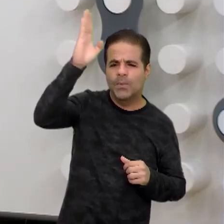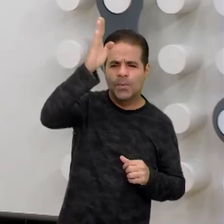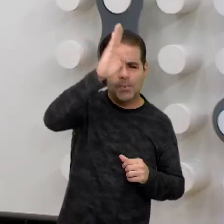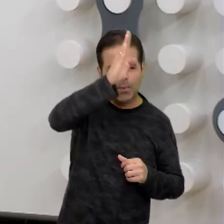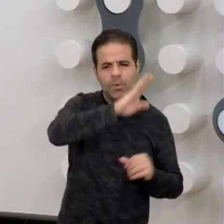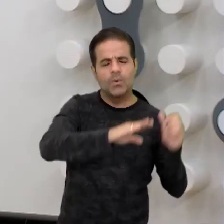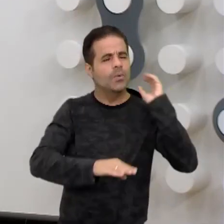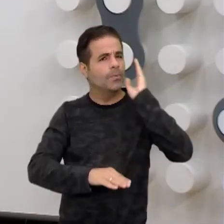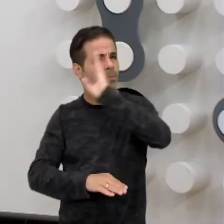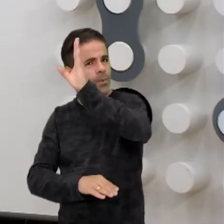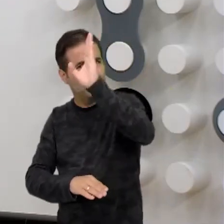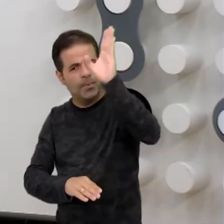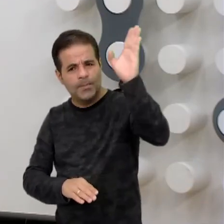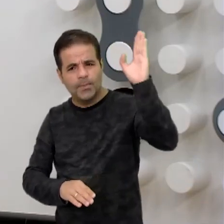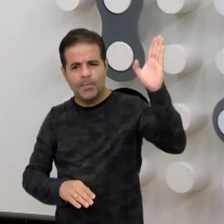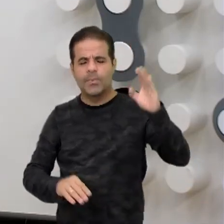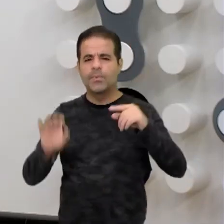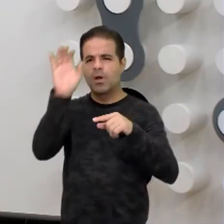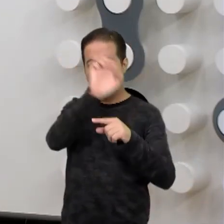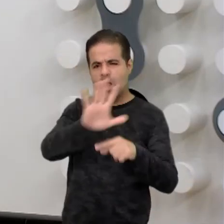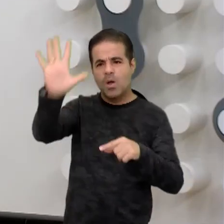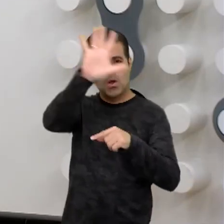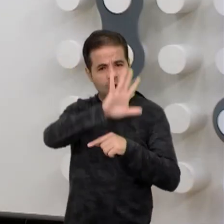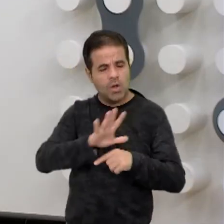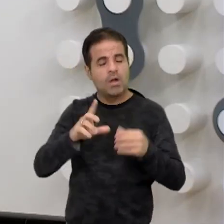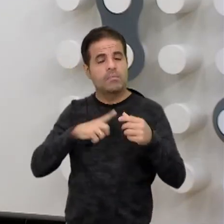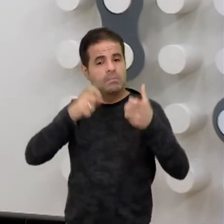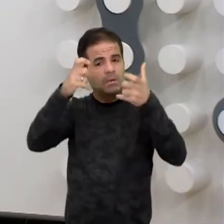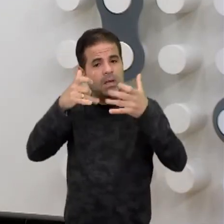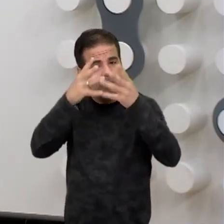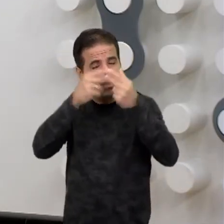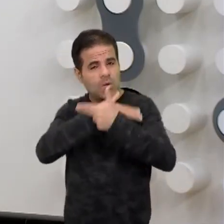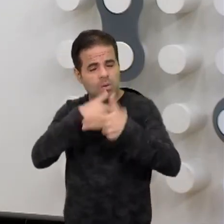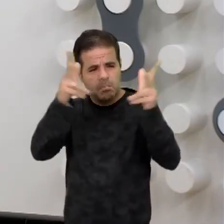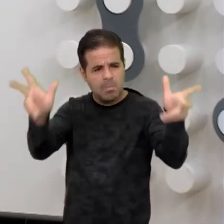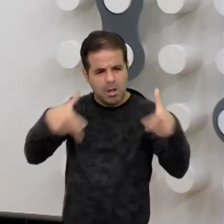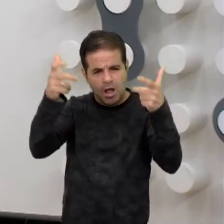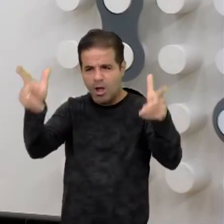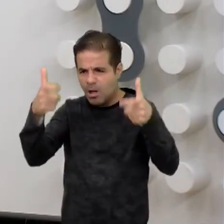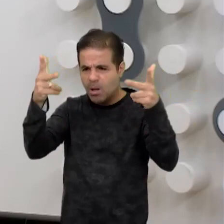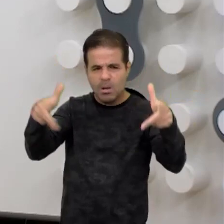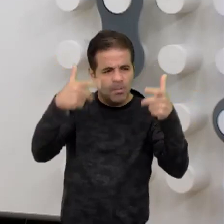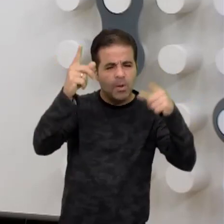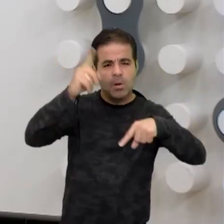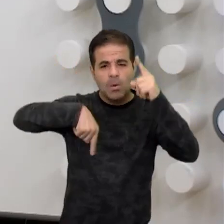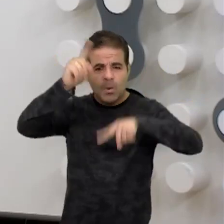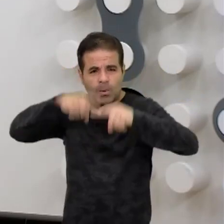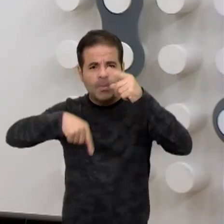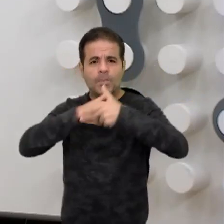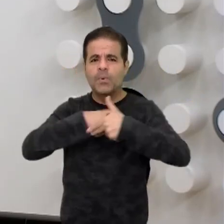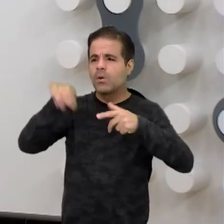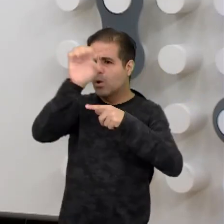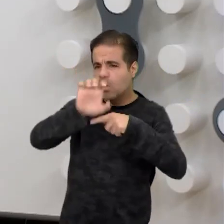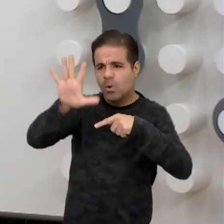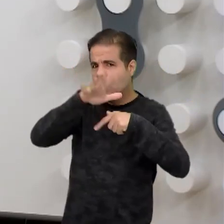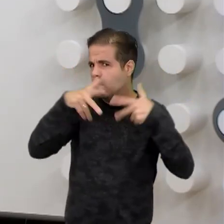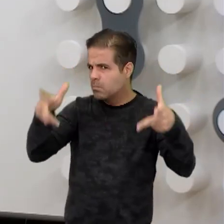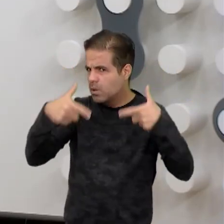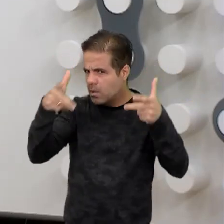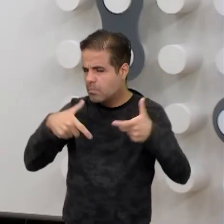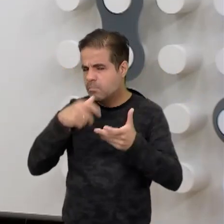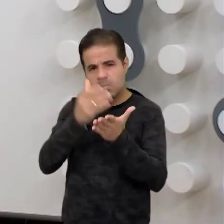Então, isso daí diz muita coisa, ela consome, enfim, produtos europeus numa